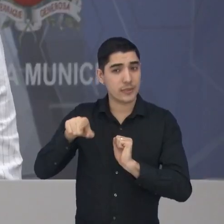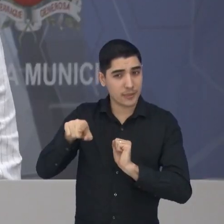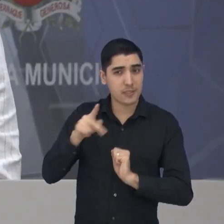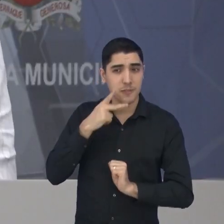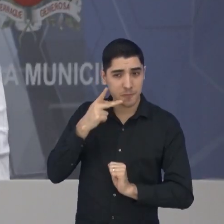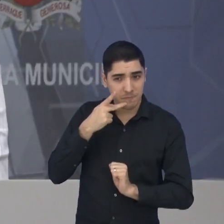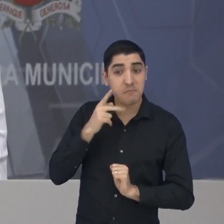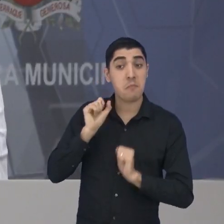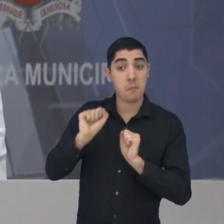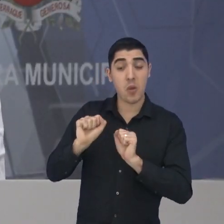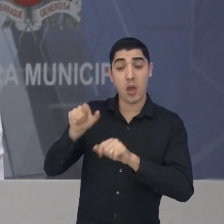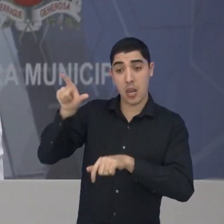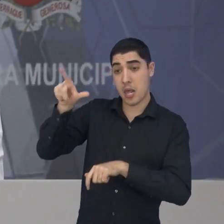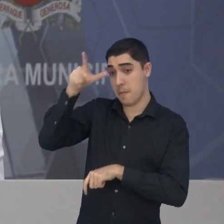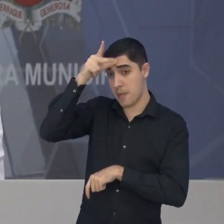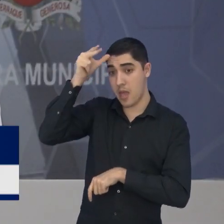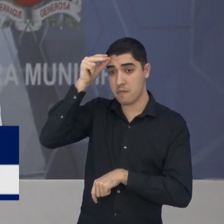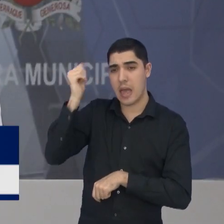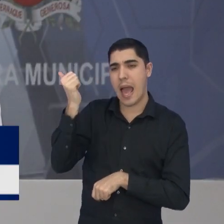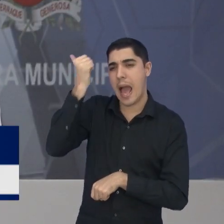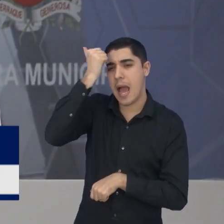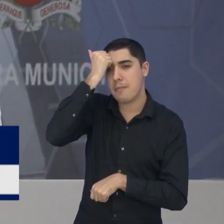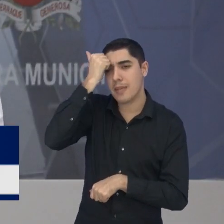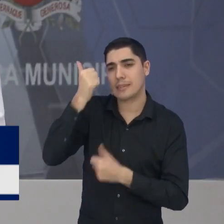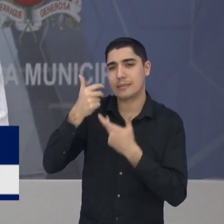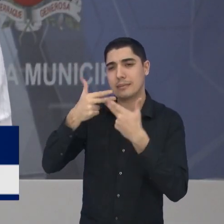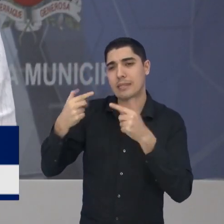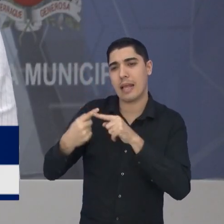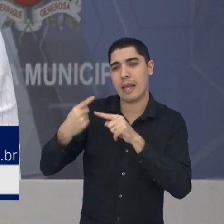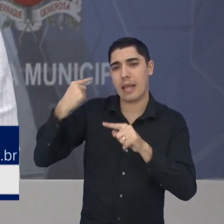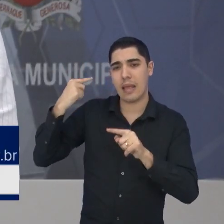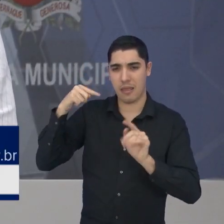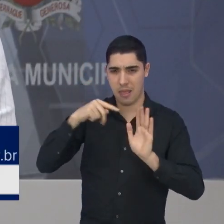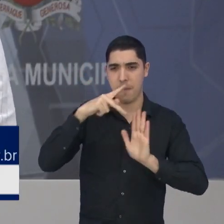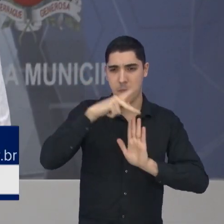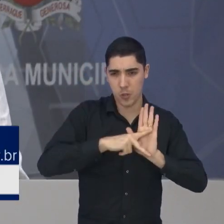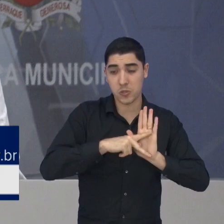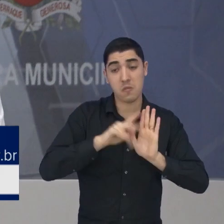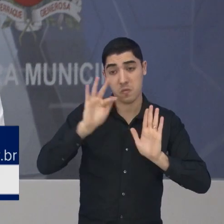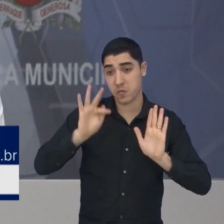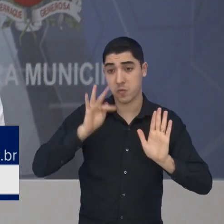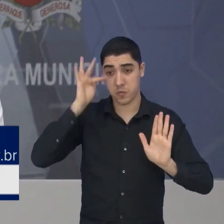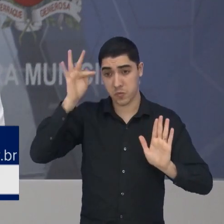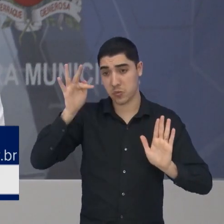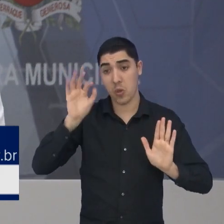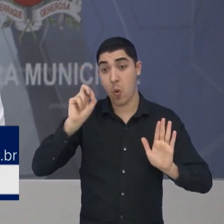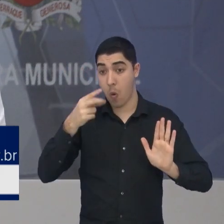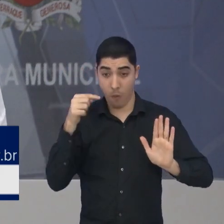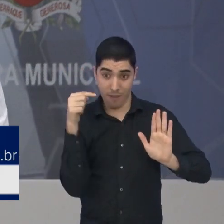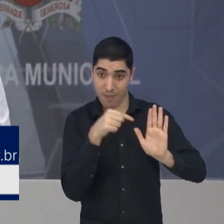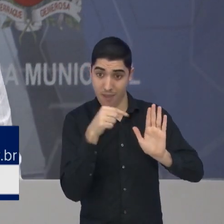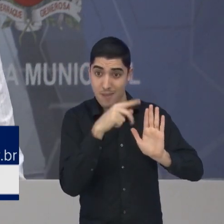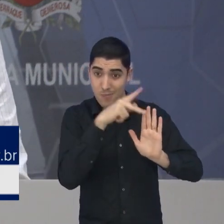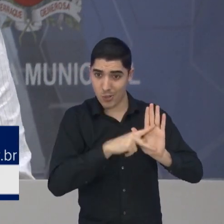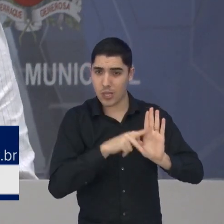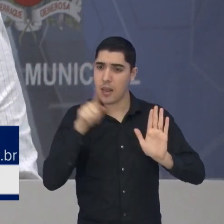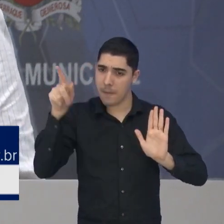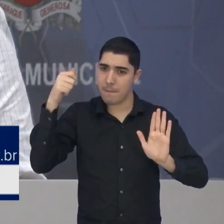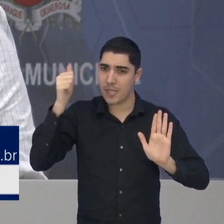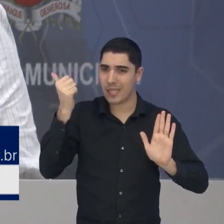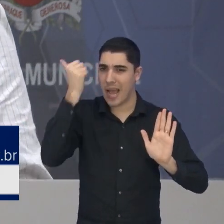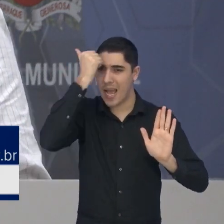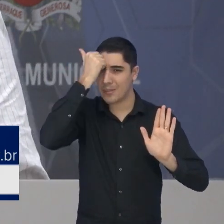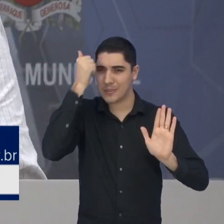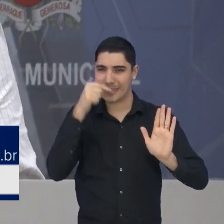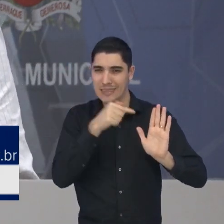se arrependa de alguns pontos desse projeto, se não esse, futuramente outro, mas talvez até esse, se arrependa do